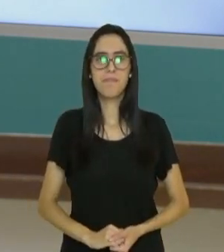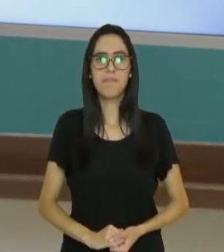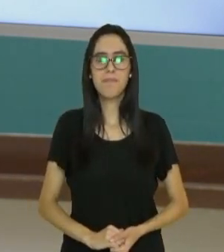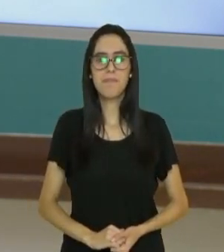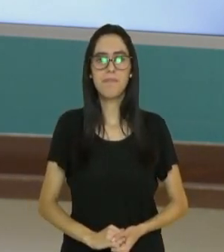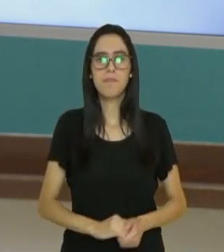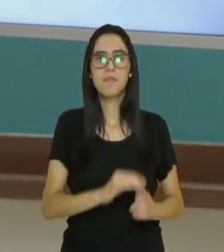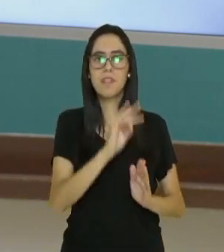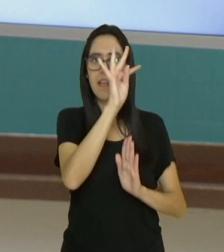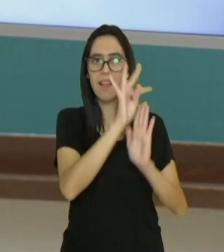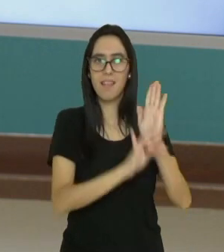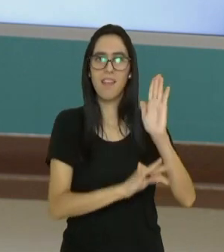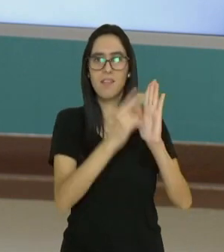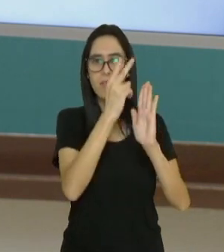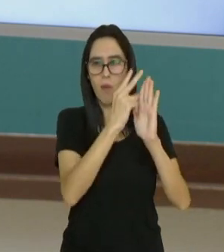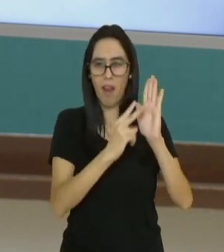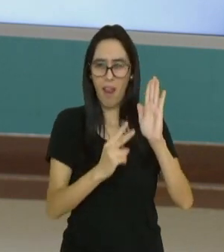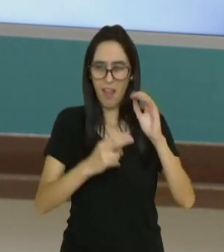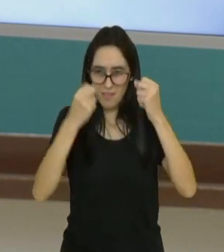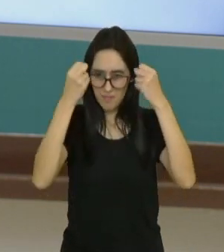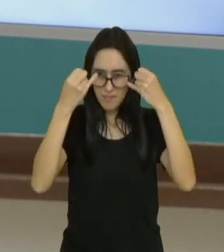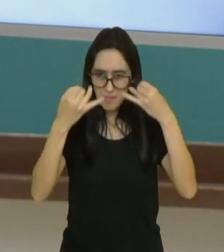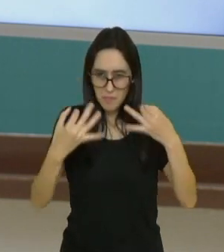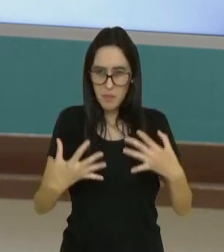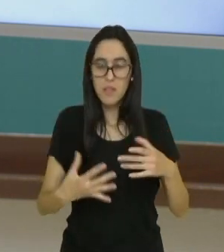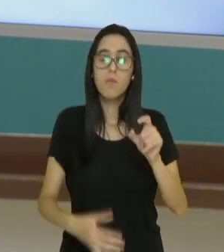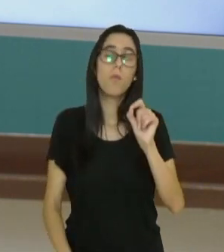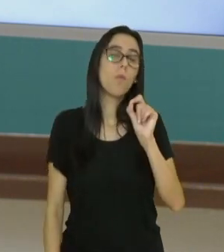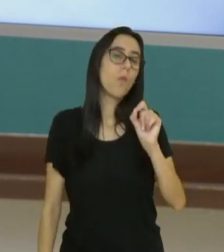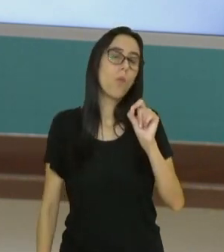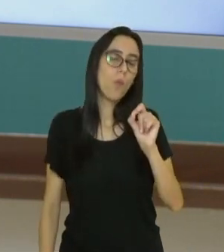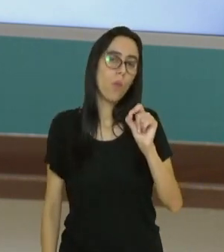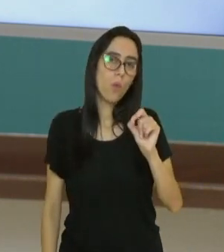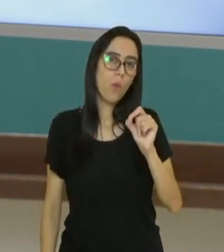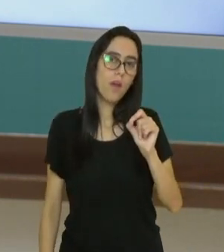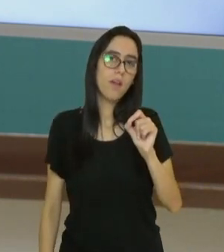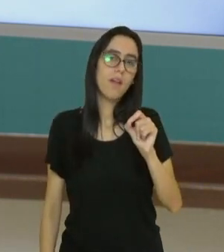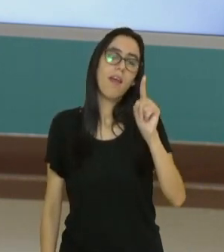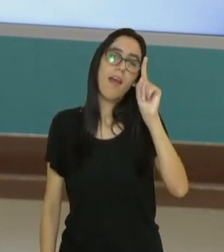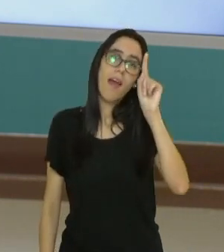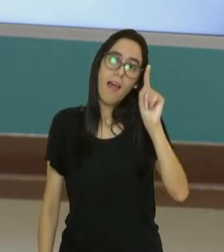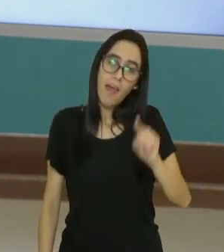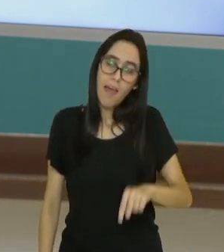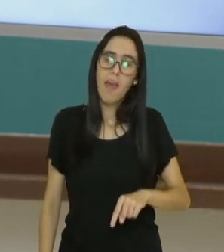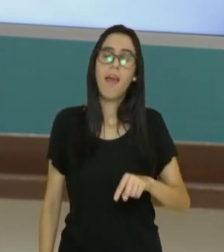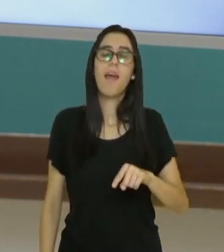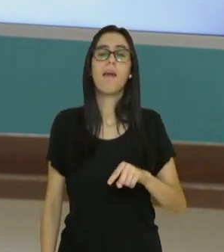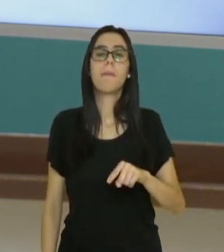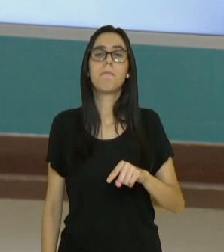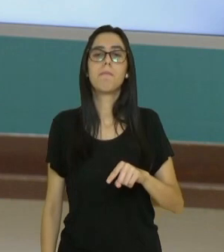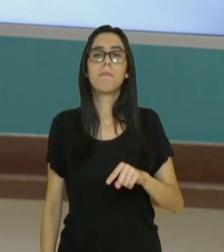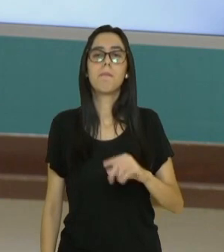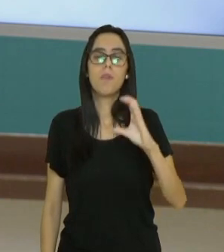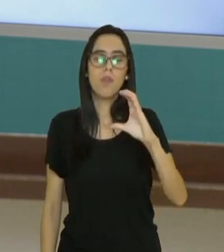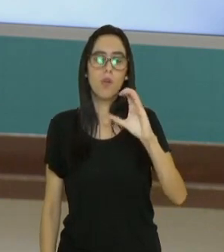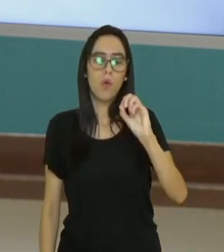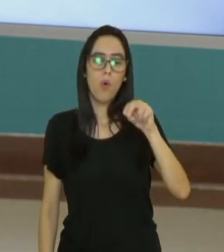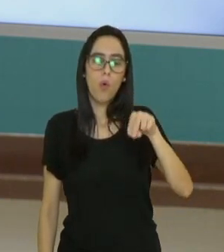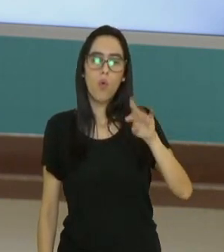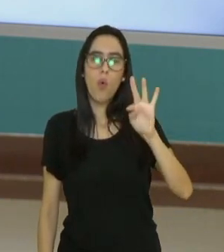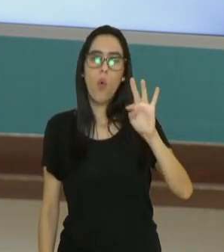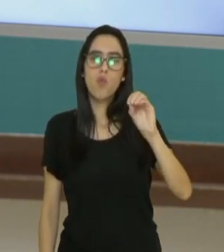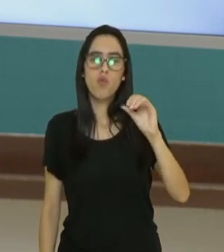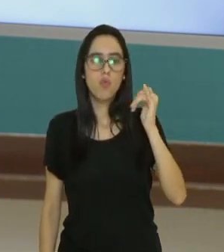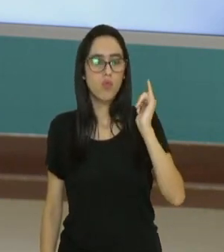E o texto que nós fizemos a leitura, ele é considerado como um conto. O que é